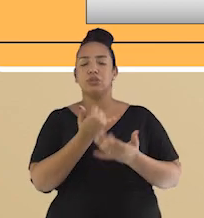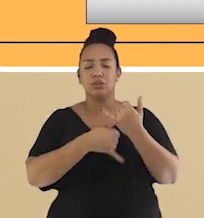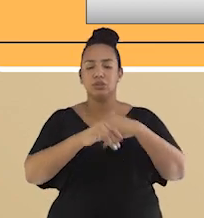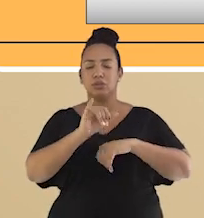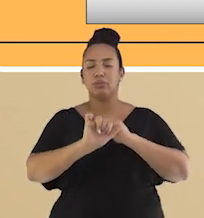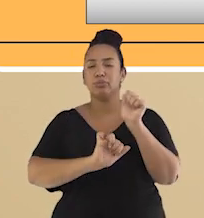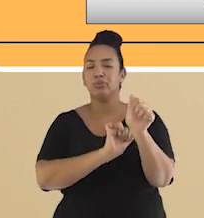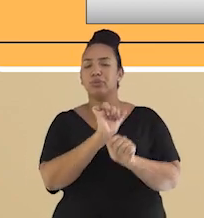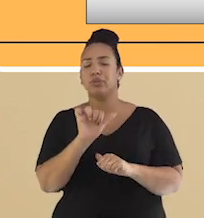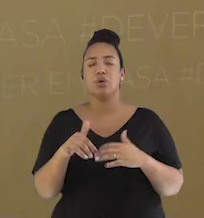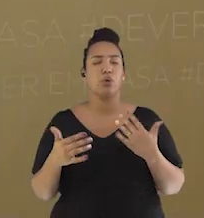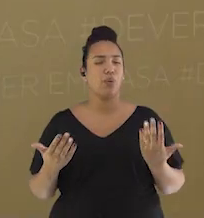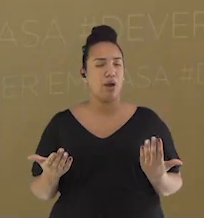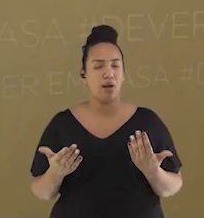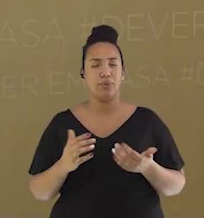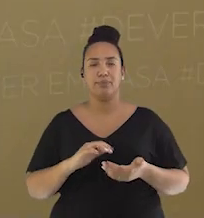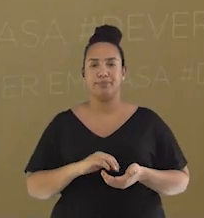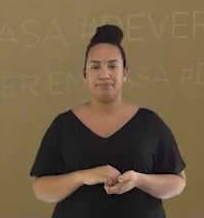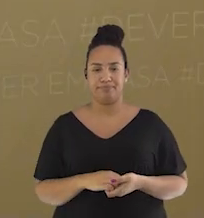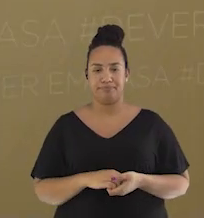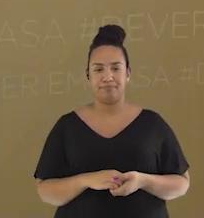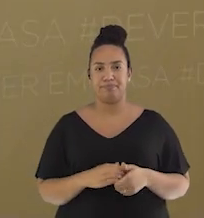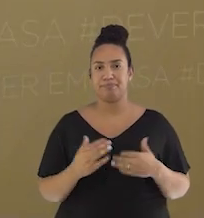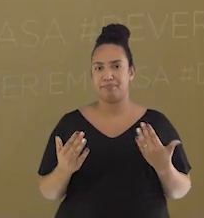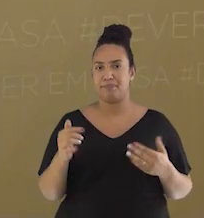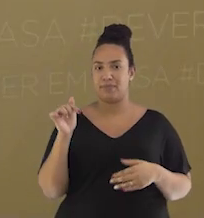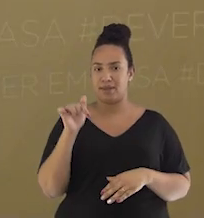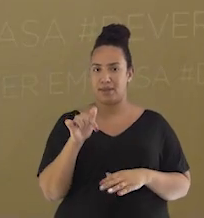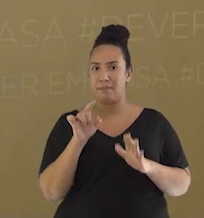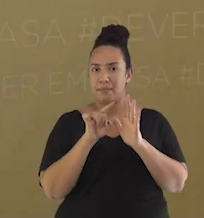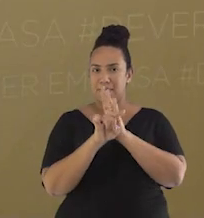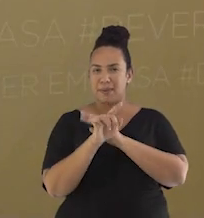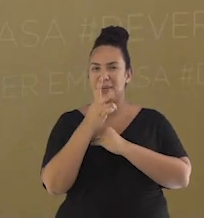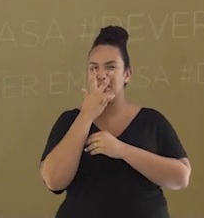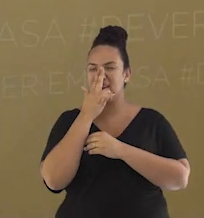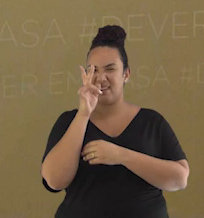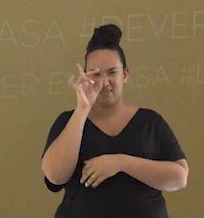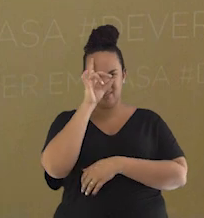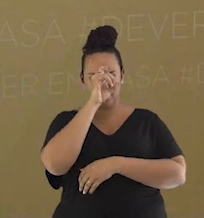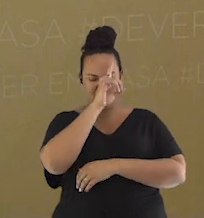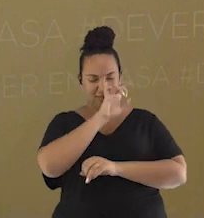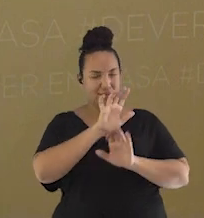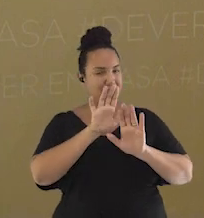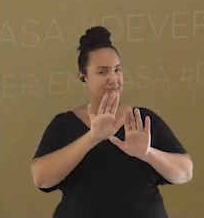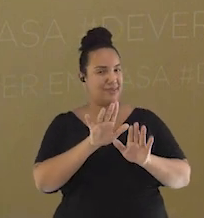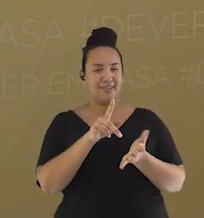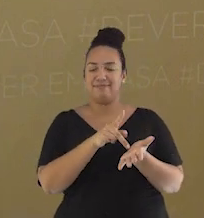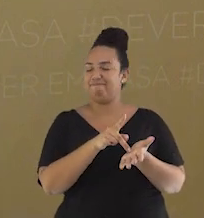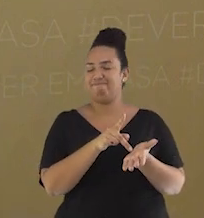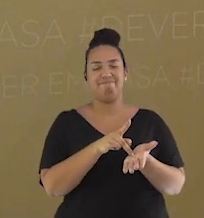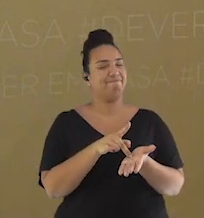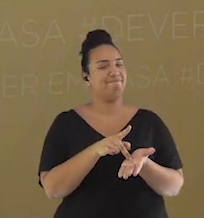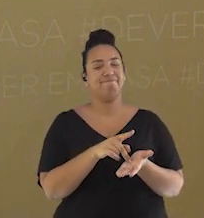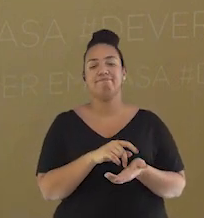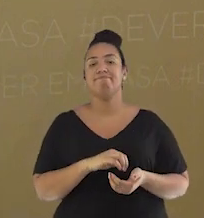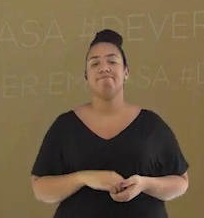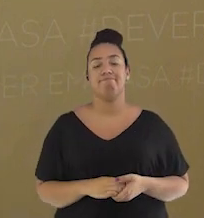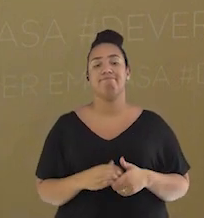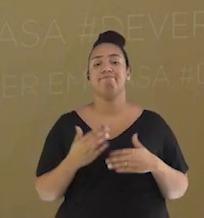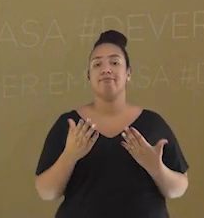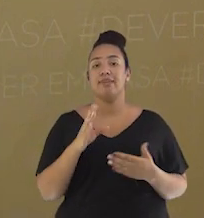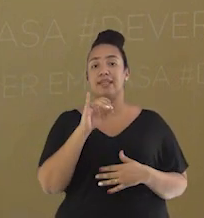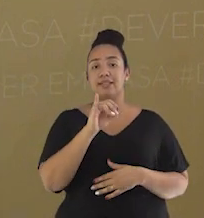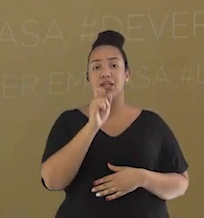transformação química? Pode parecer uma pergunta difícil de responder, mas não é tanto assim. Quando o